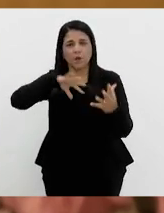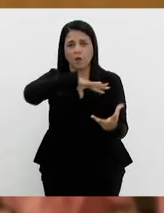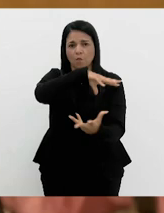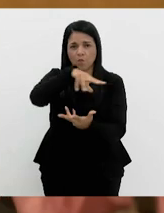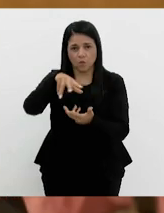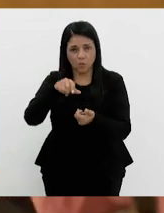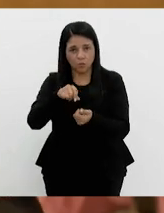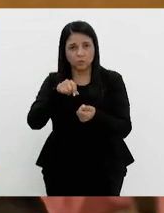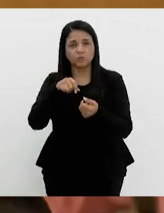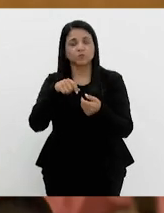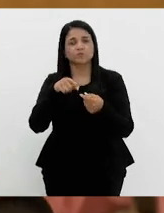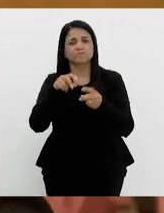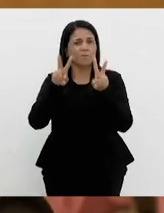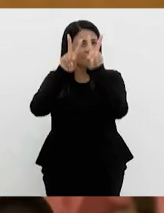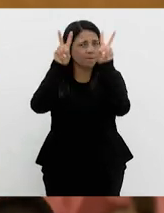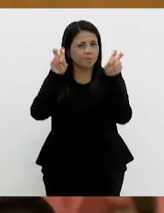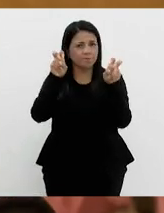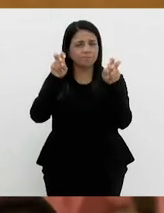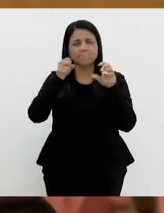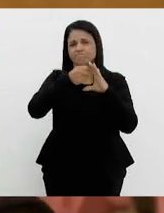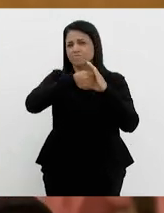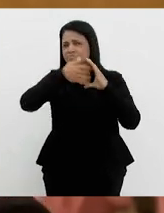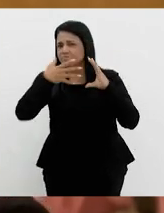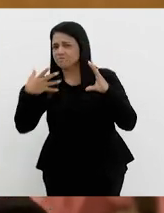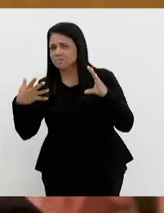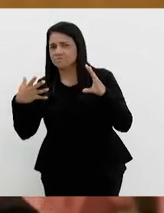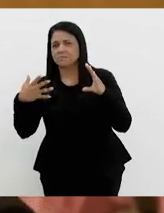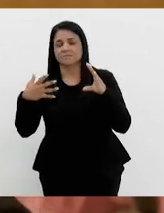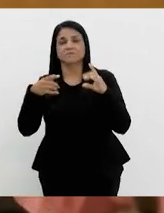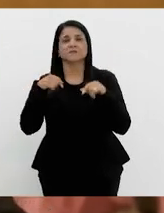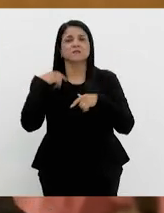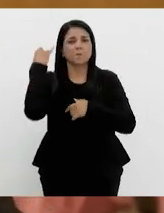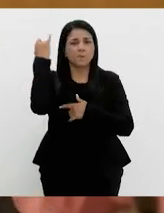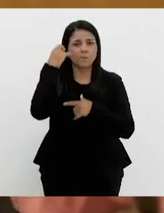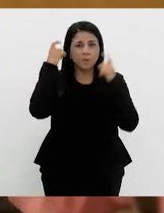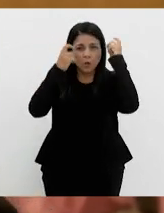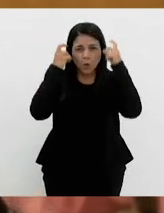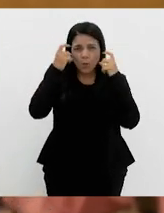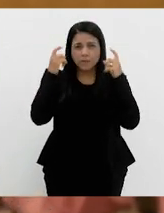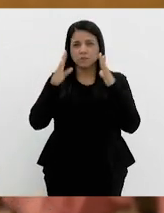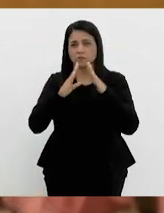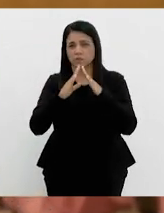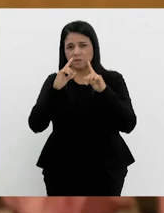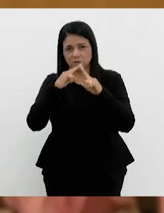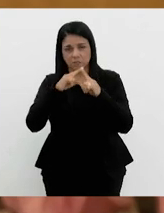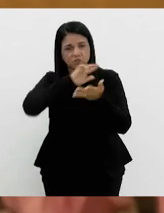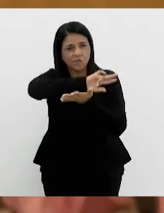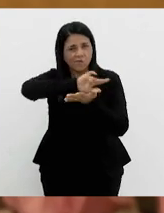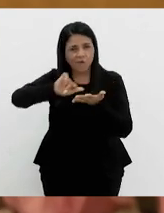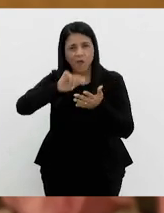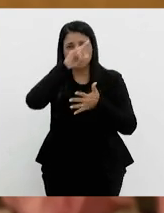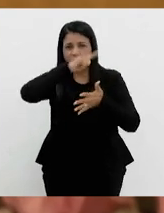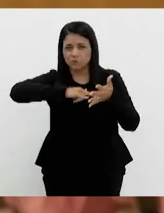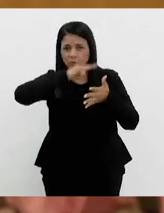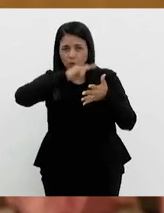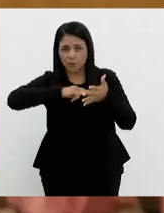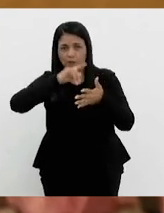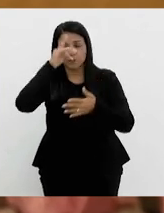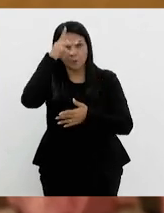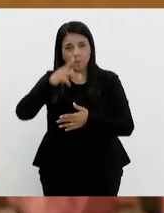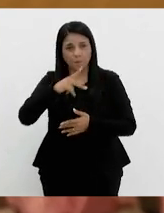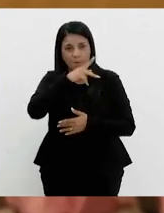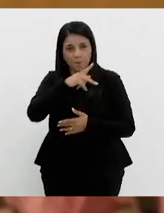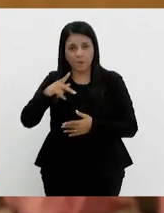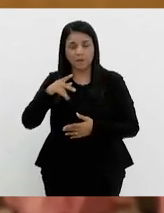enfim vários aspectos que fazem parte das preocupações da igreja inclusive com vários documentos do Santo Padre inclusive o Papa Francisco com